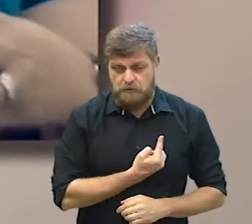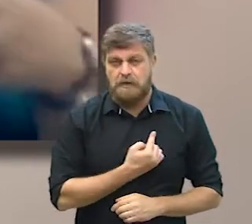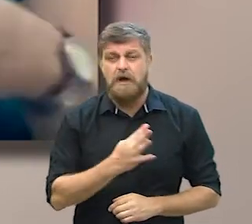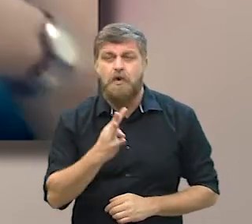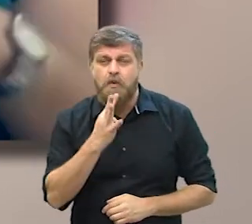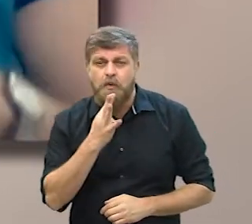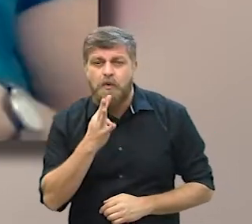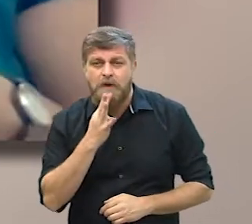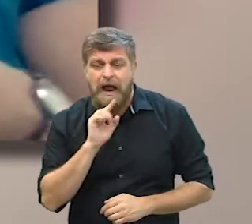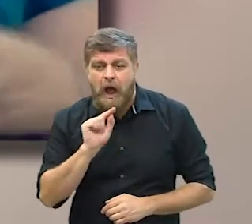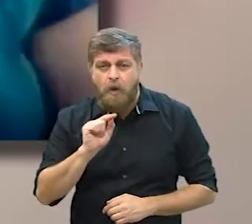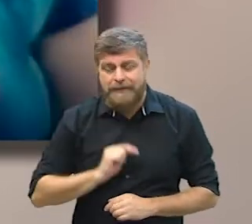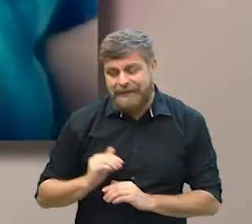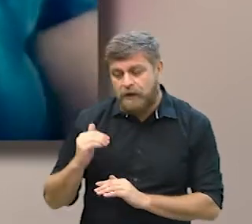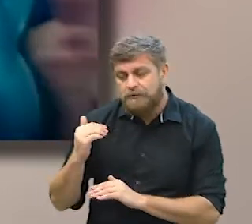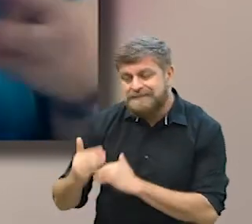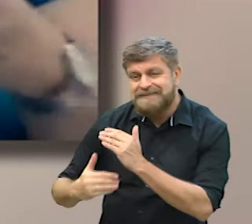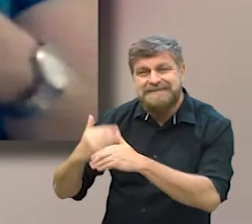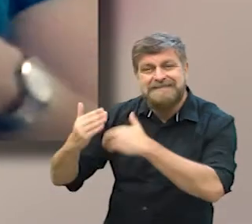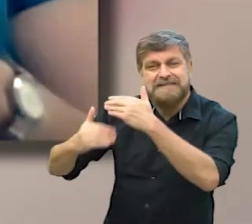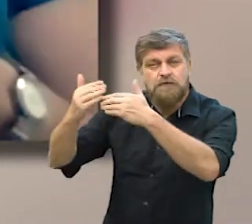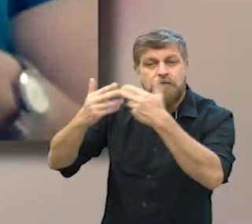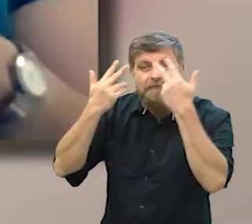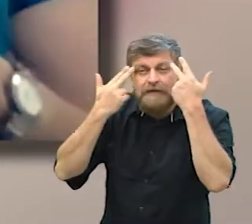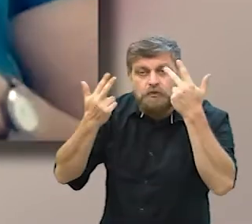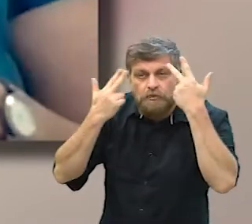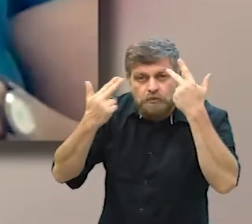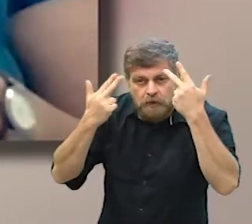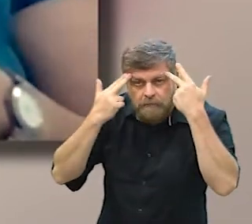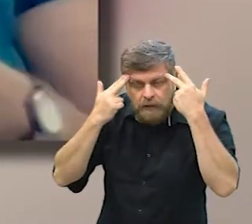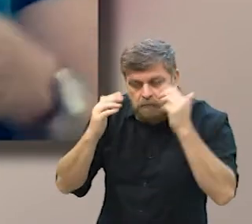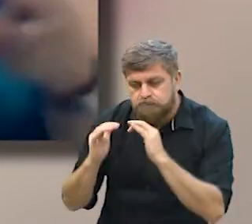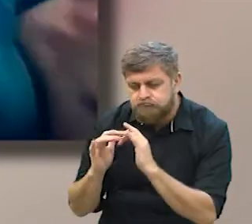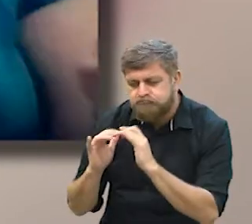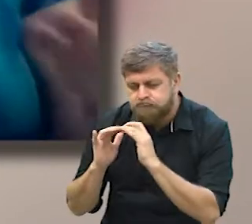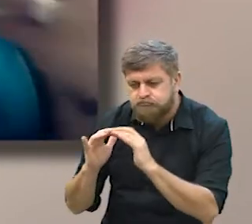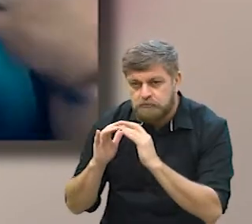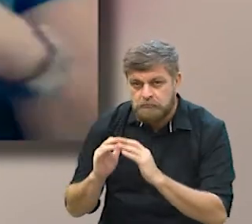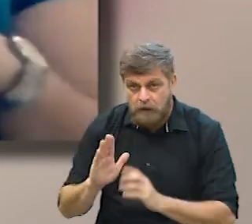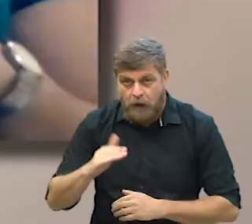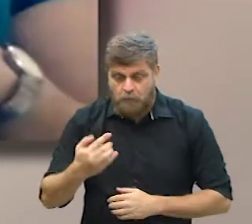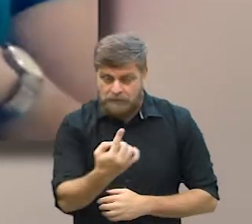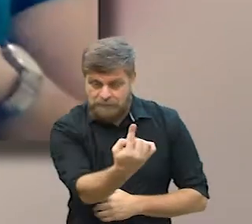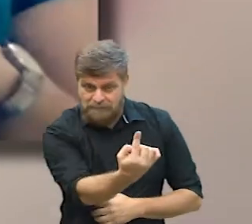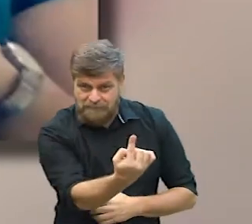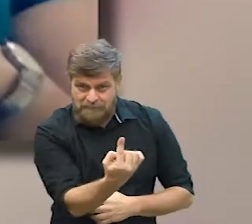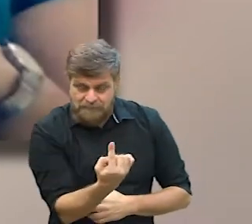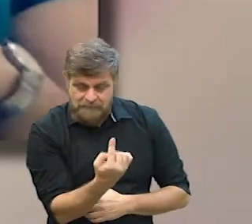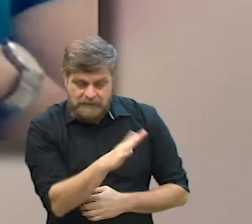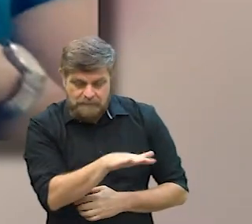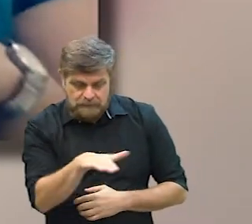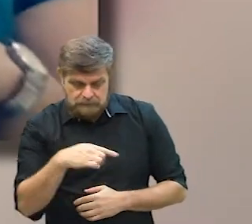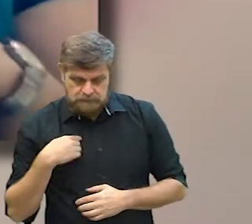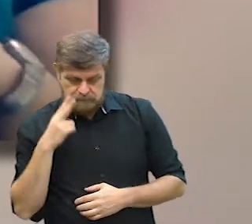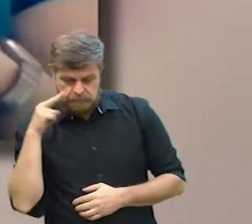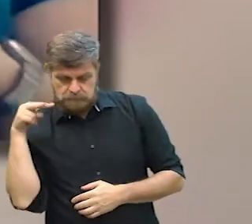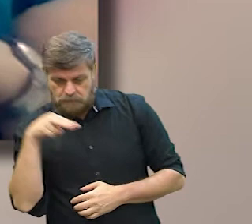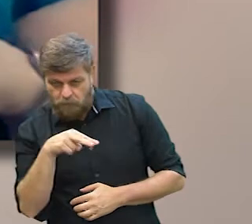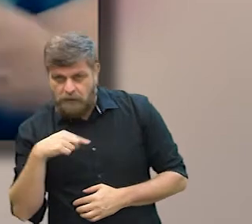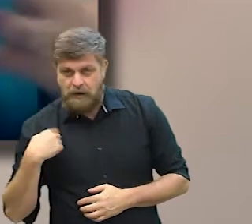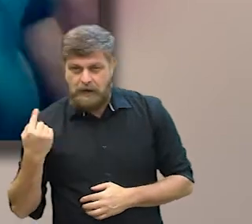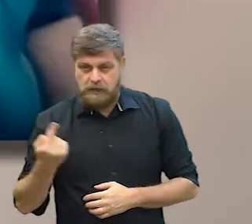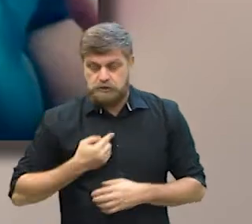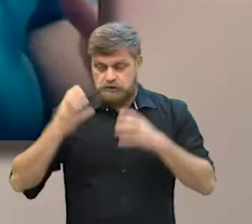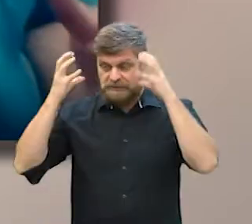somos, né, conhecedoras do que é um desenvolvimento normal. Então, quando vem aquela criança para nós, é como a